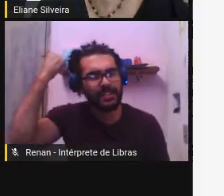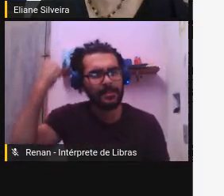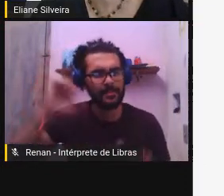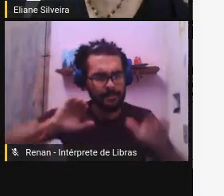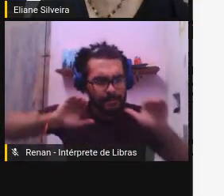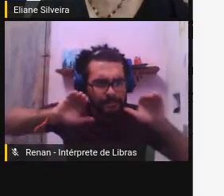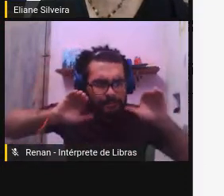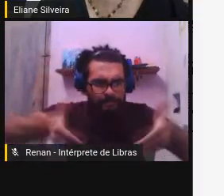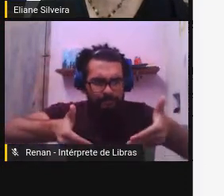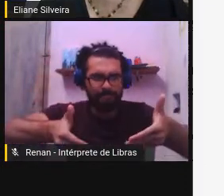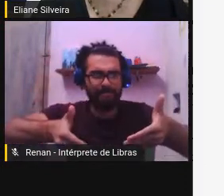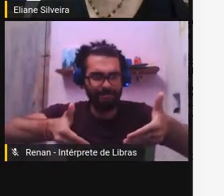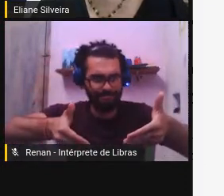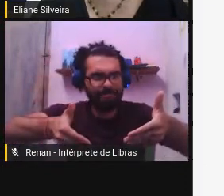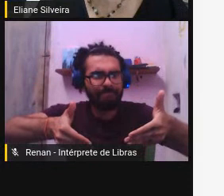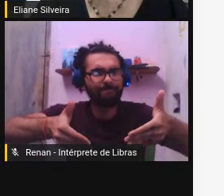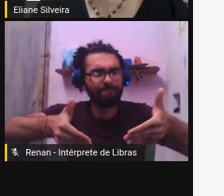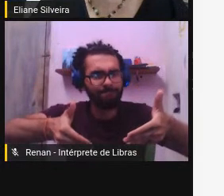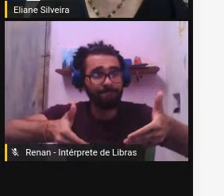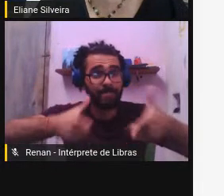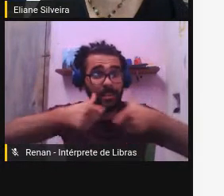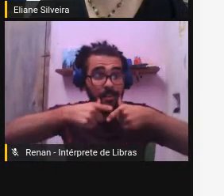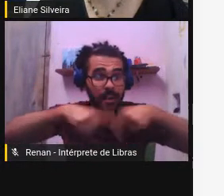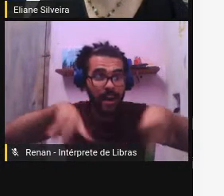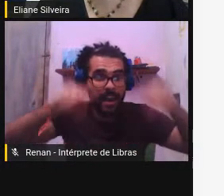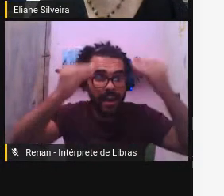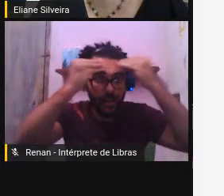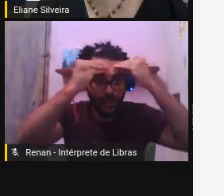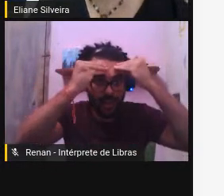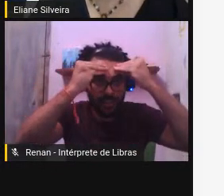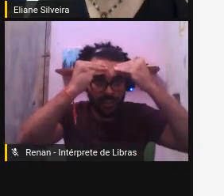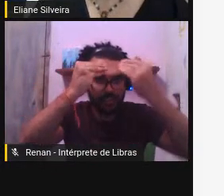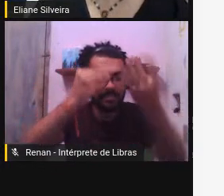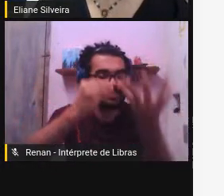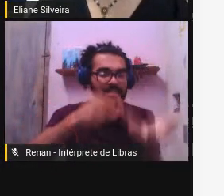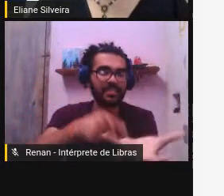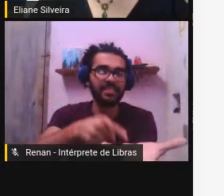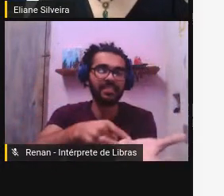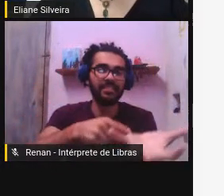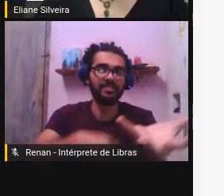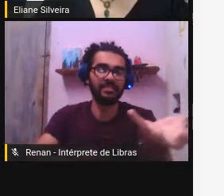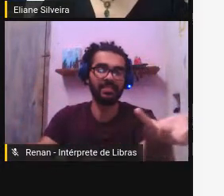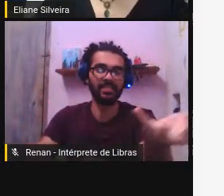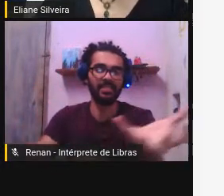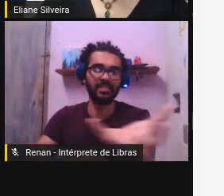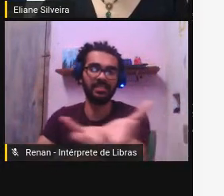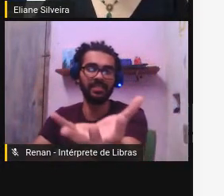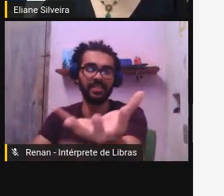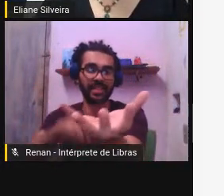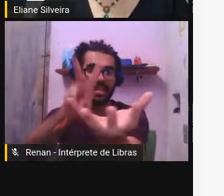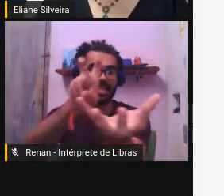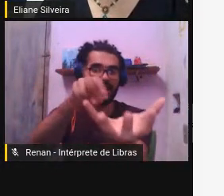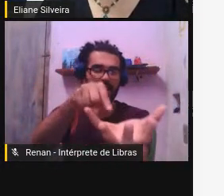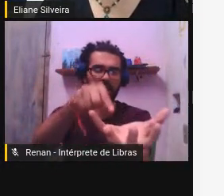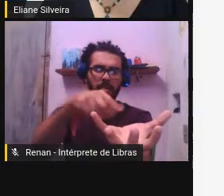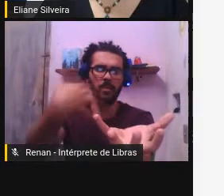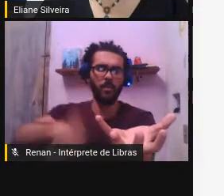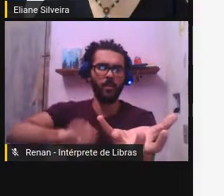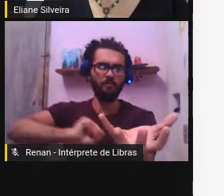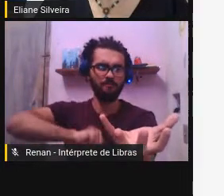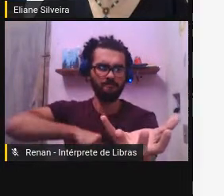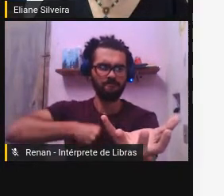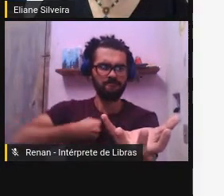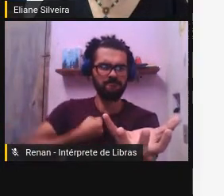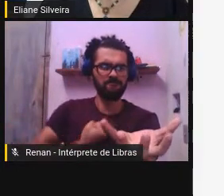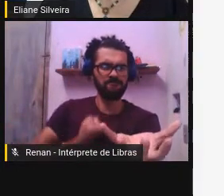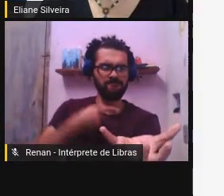manteve-se sempre como seu tema único de ocupação durante toda a sua vida. E a pesquisa foi o método, foi a